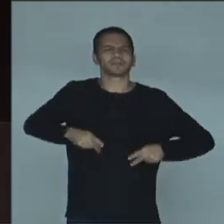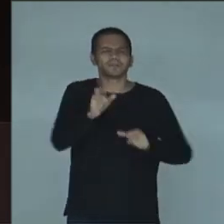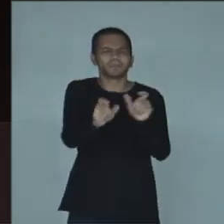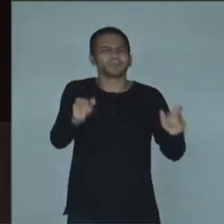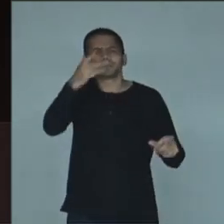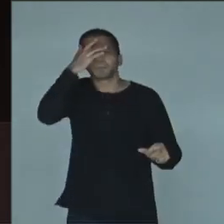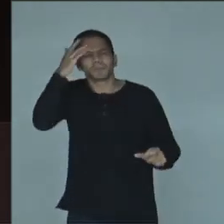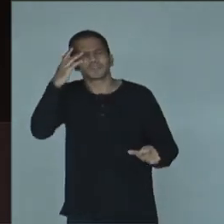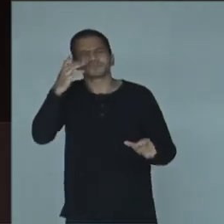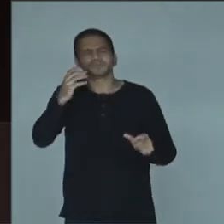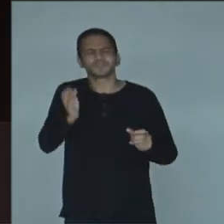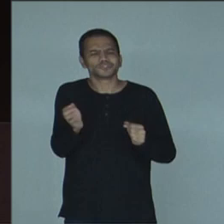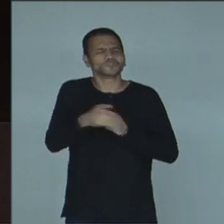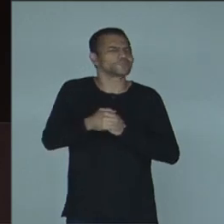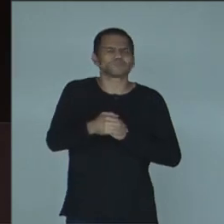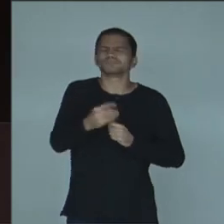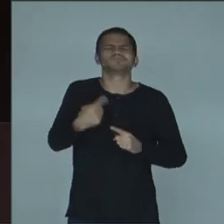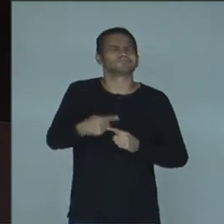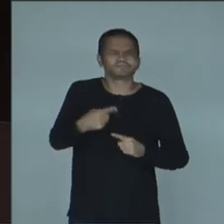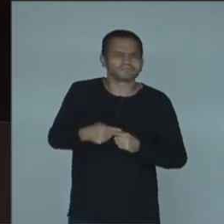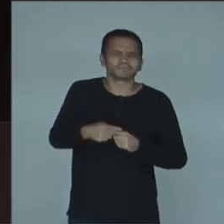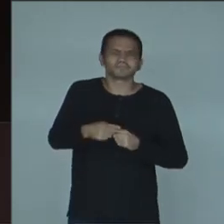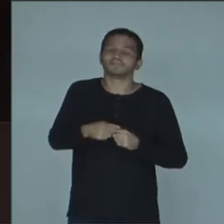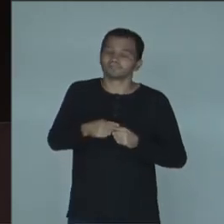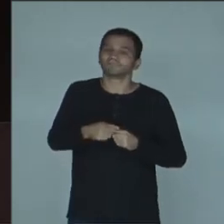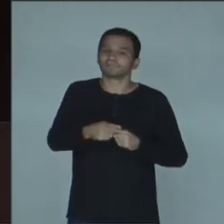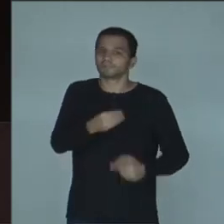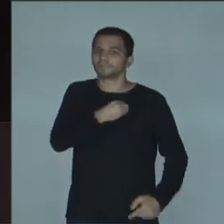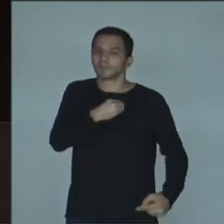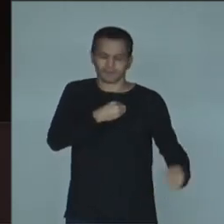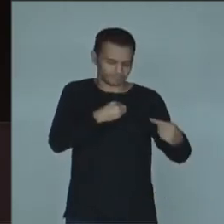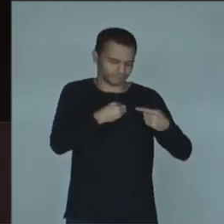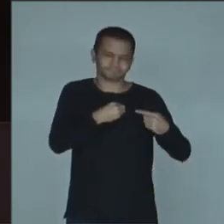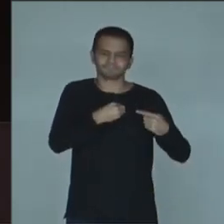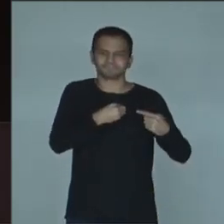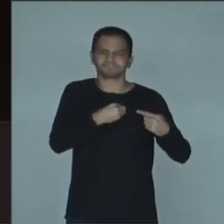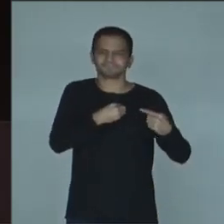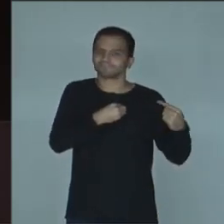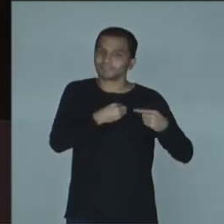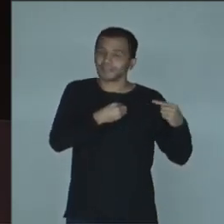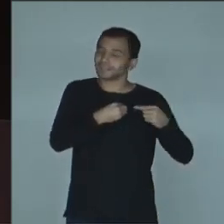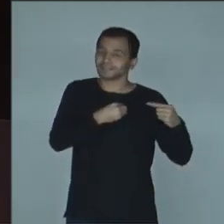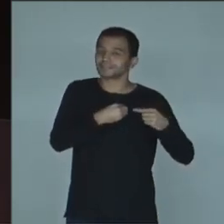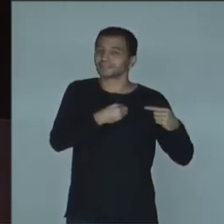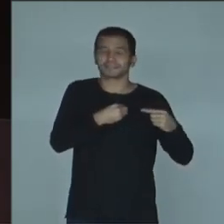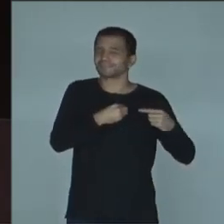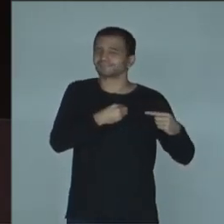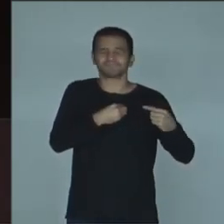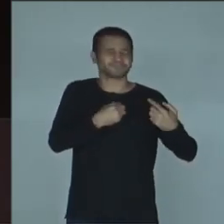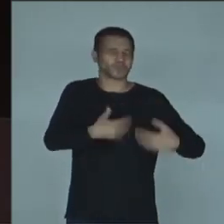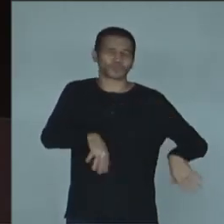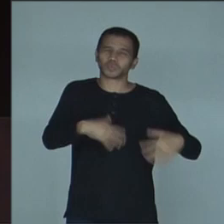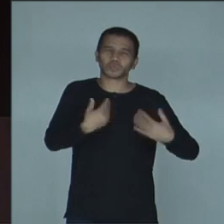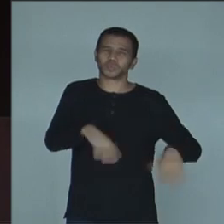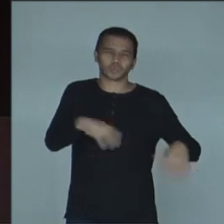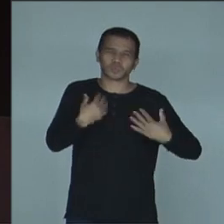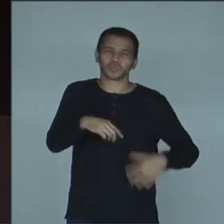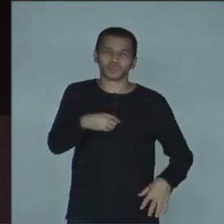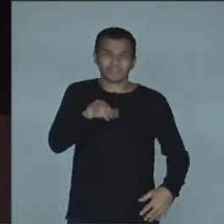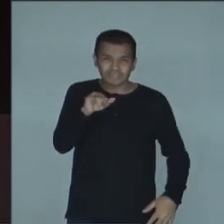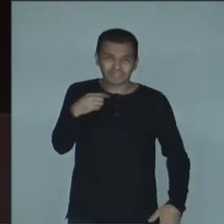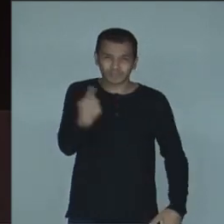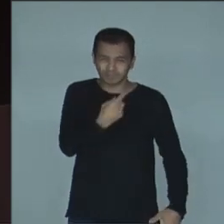presença do Pecado o pecado ele faz a gente se esconder